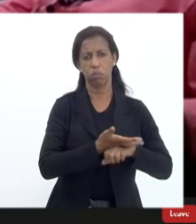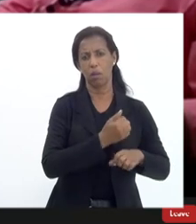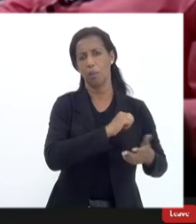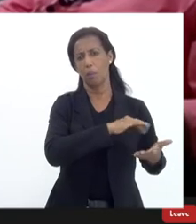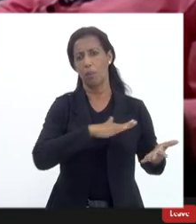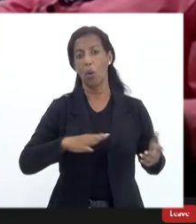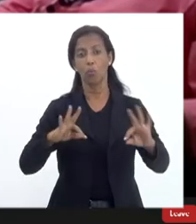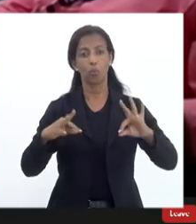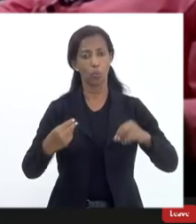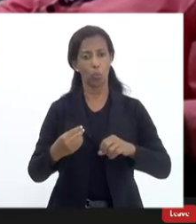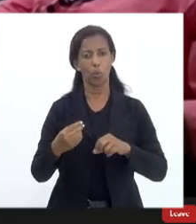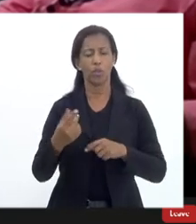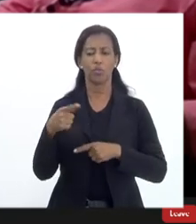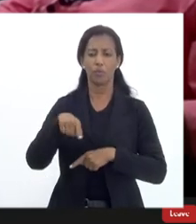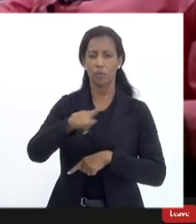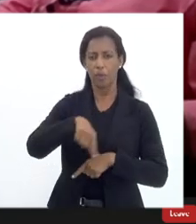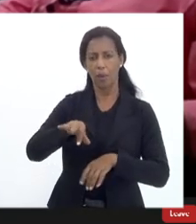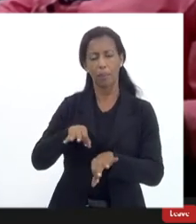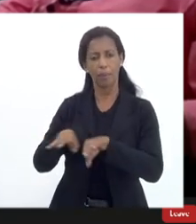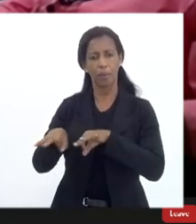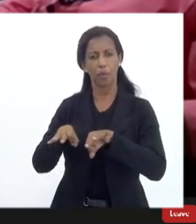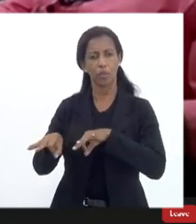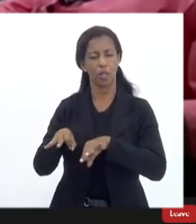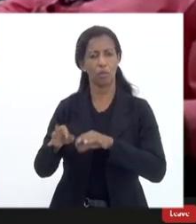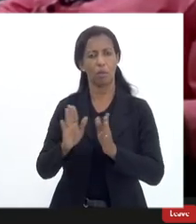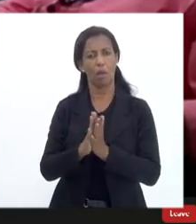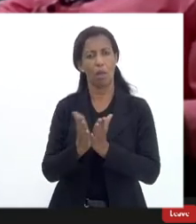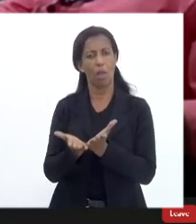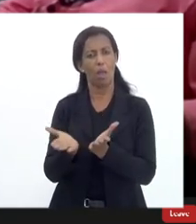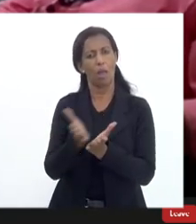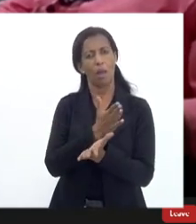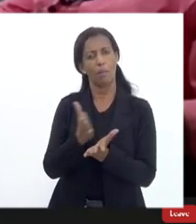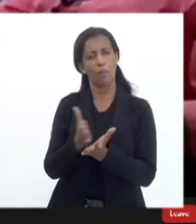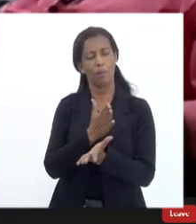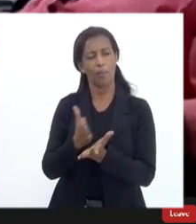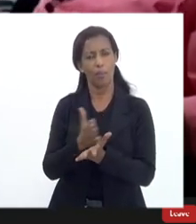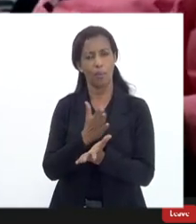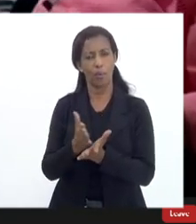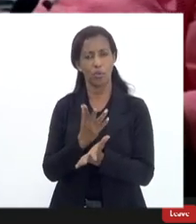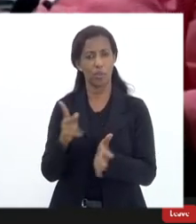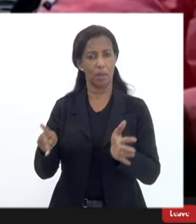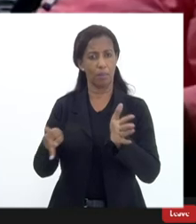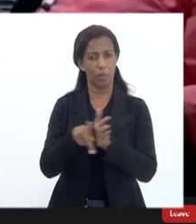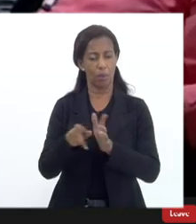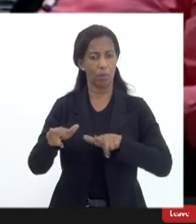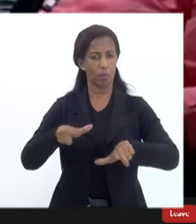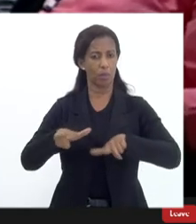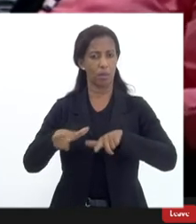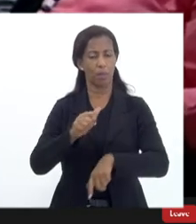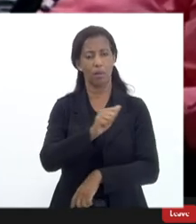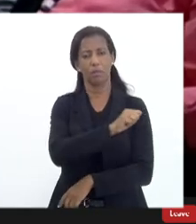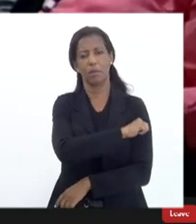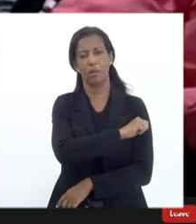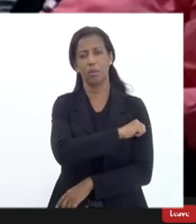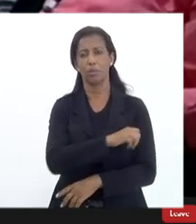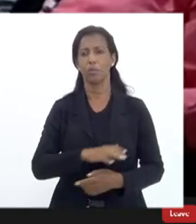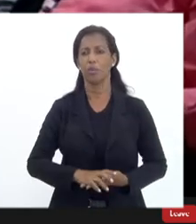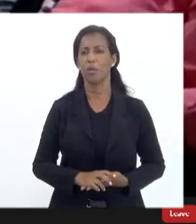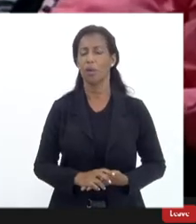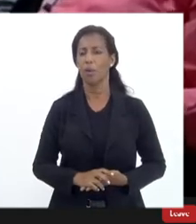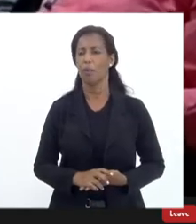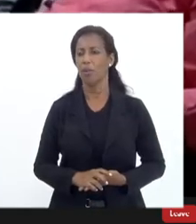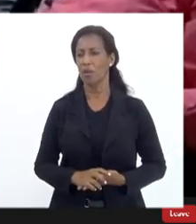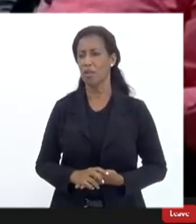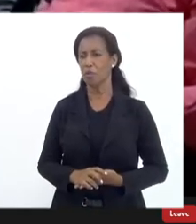orientações de estudos, que são apostilas autoinstrucionais para o trabalho dos alunos,